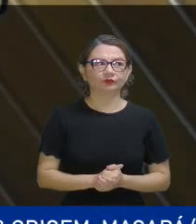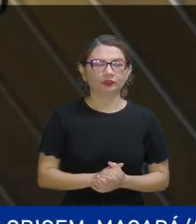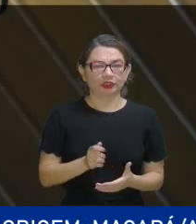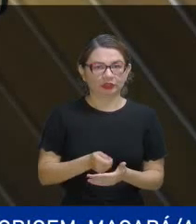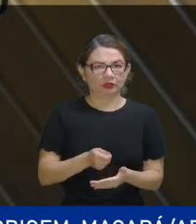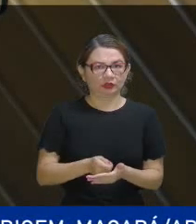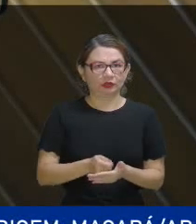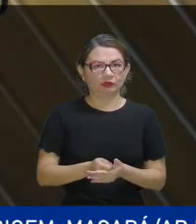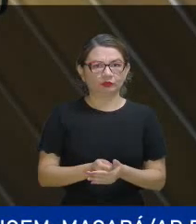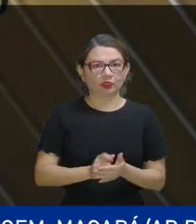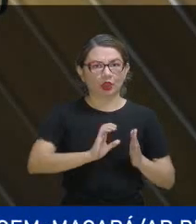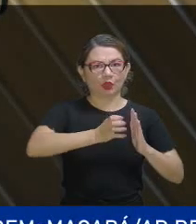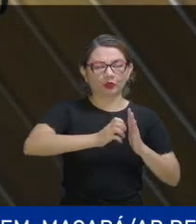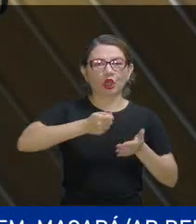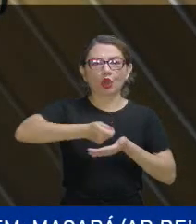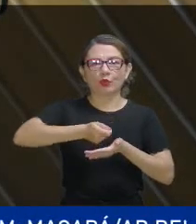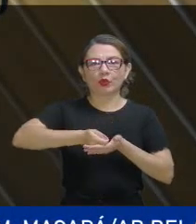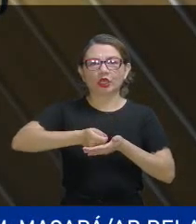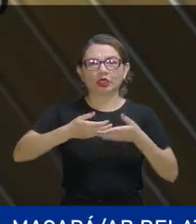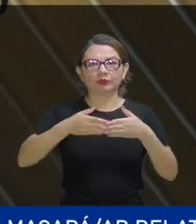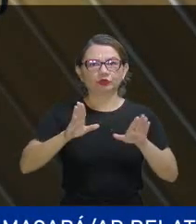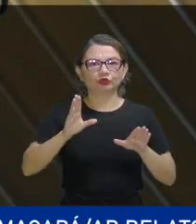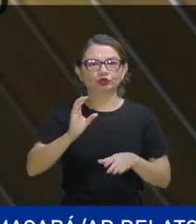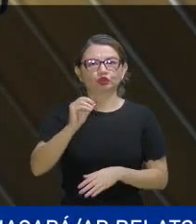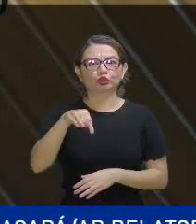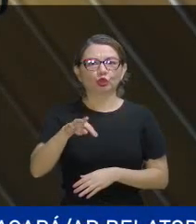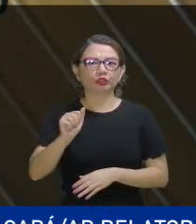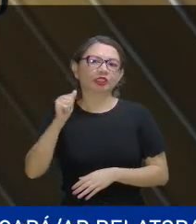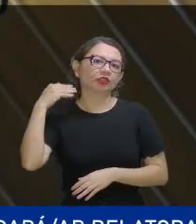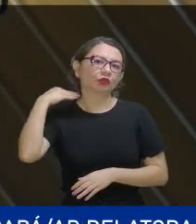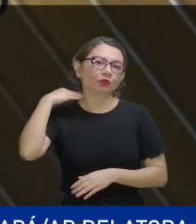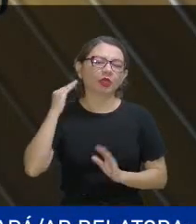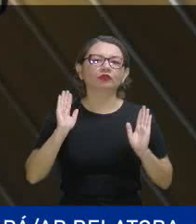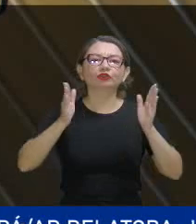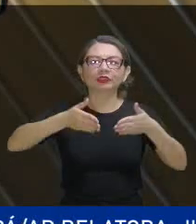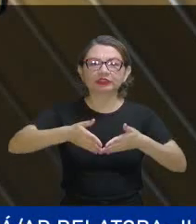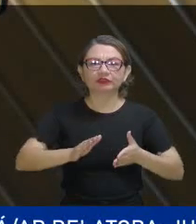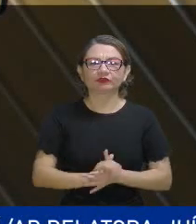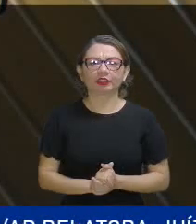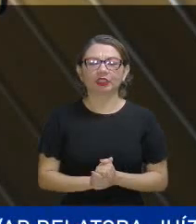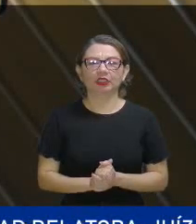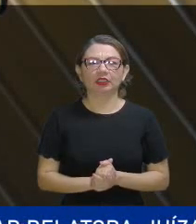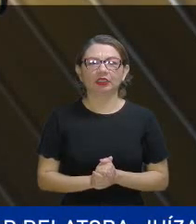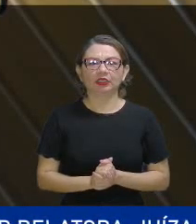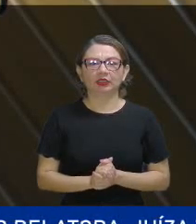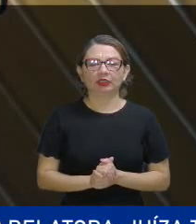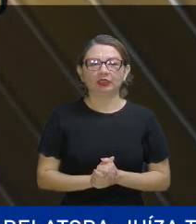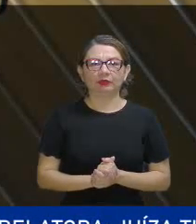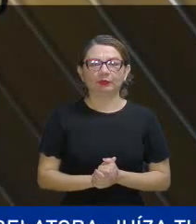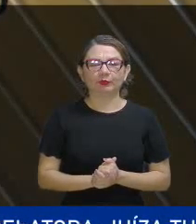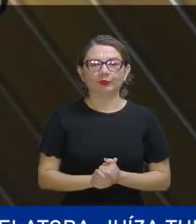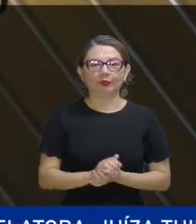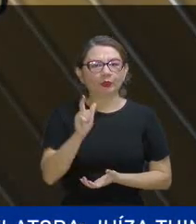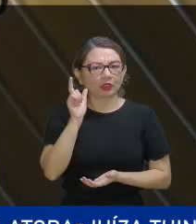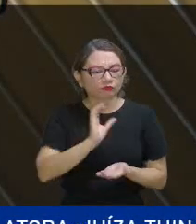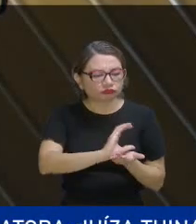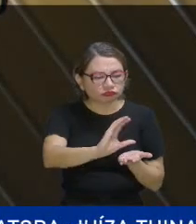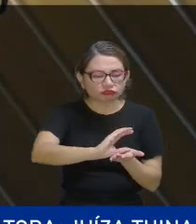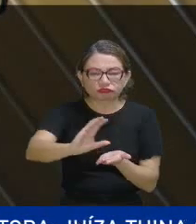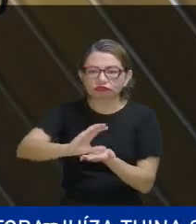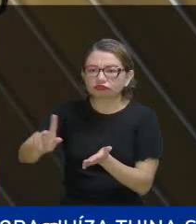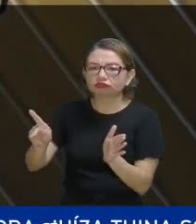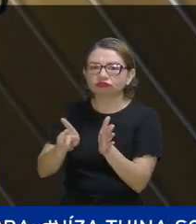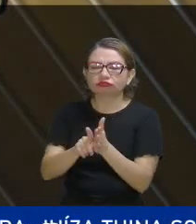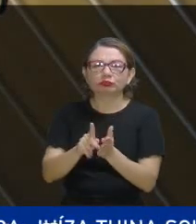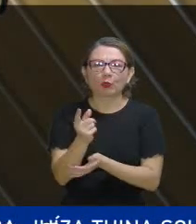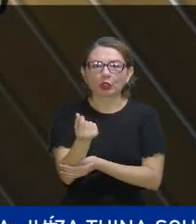impõe aos partidos políticos a obrigatoriedade de abertura de conta bancária específica para a arrecadação de recursos oriundos